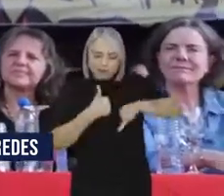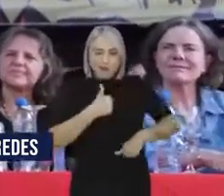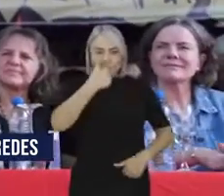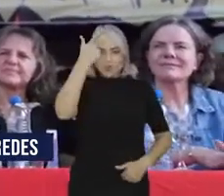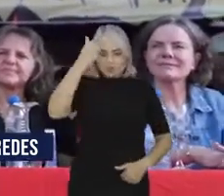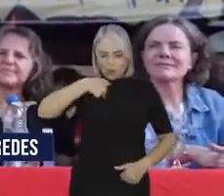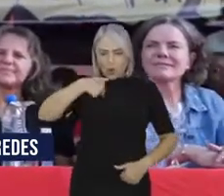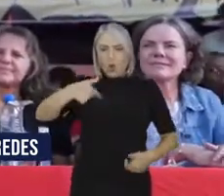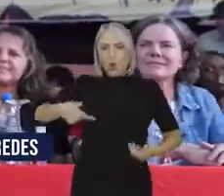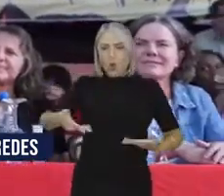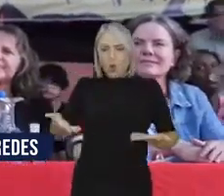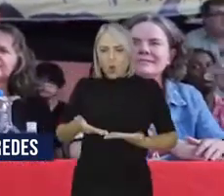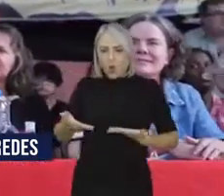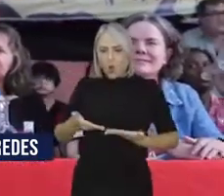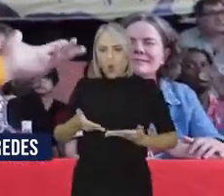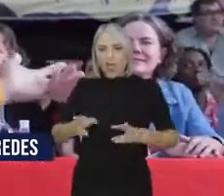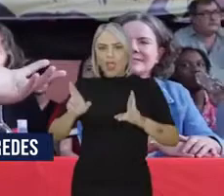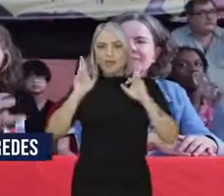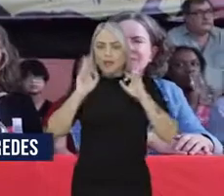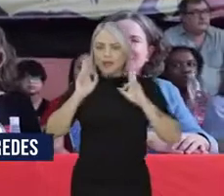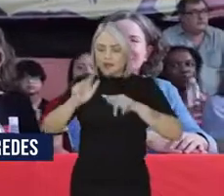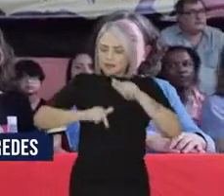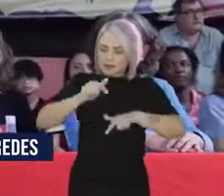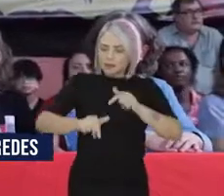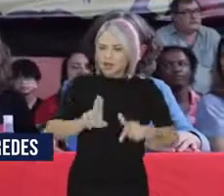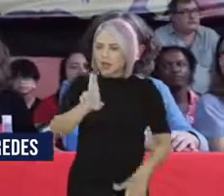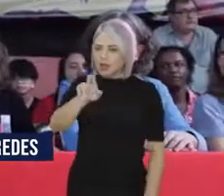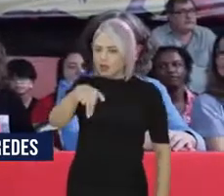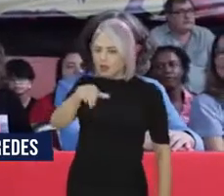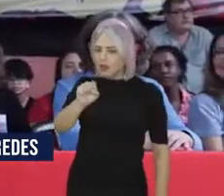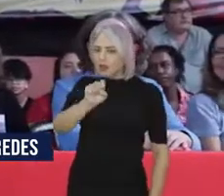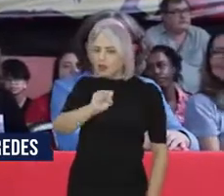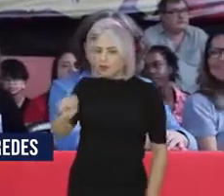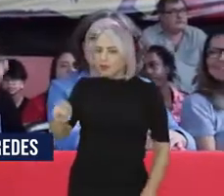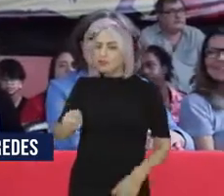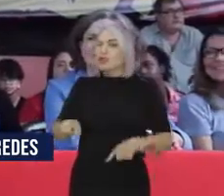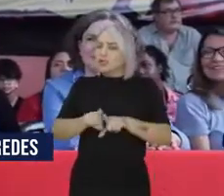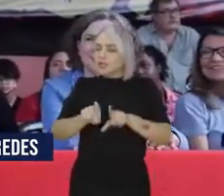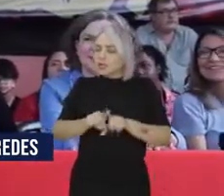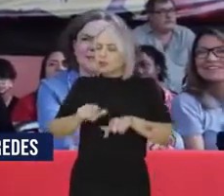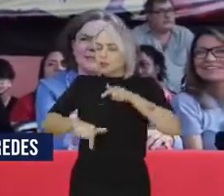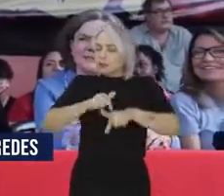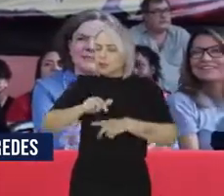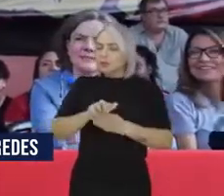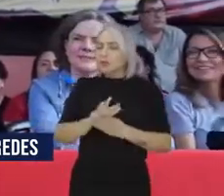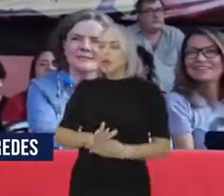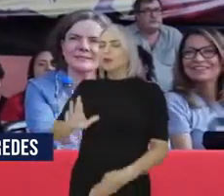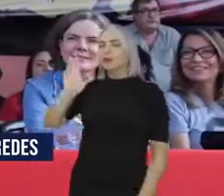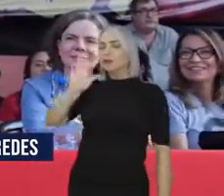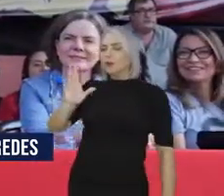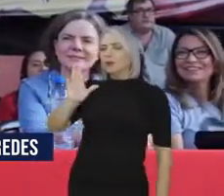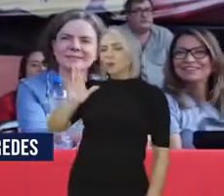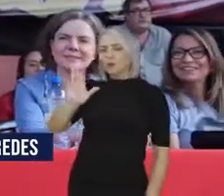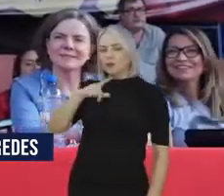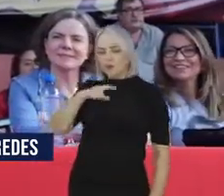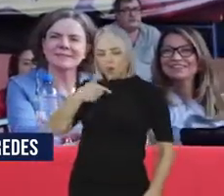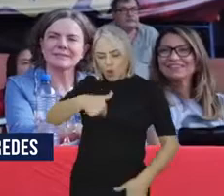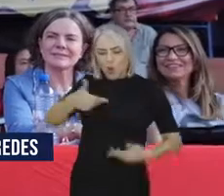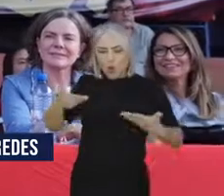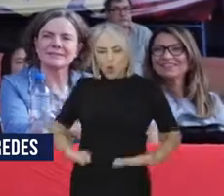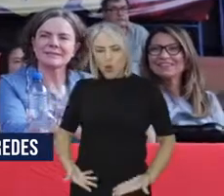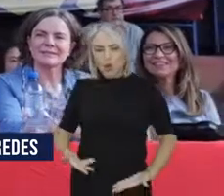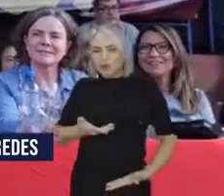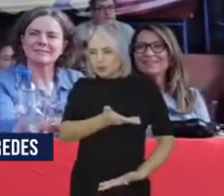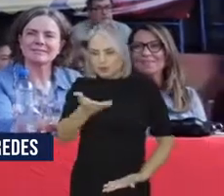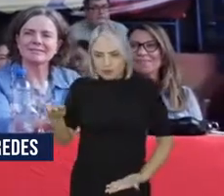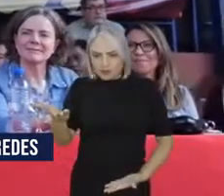é graças ao trabalho da Unas e ao trabalho do Lula. Essa transformação que eu venho sendo, chegando onde eu estou, é graças a vocês. E hoje eu